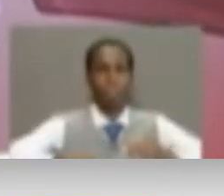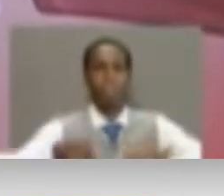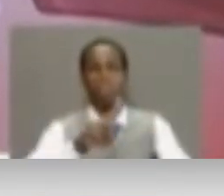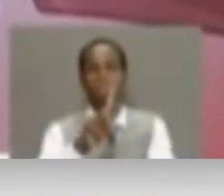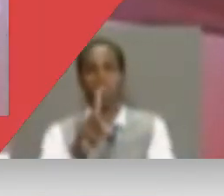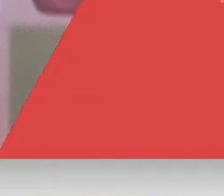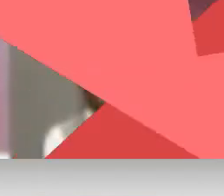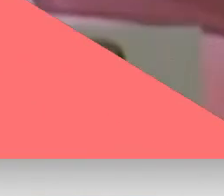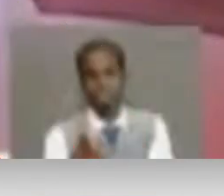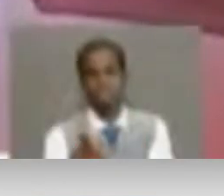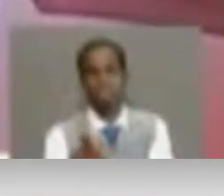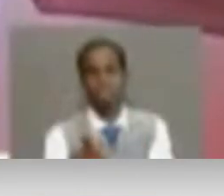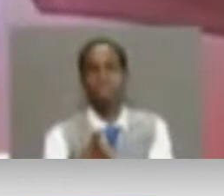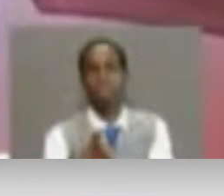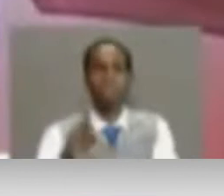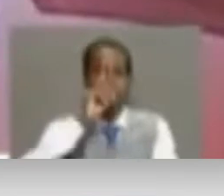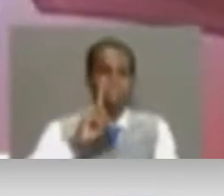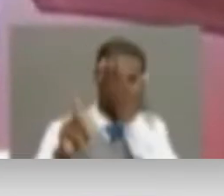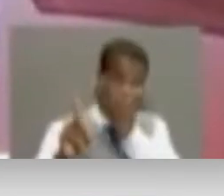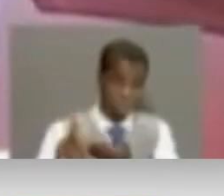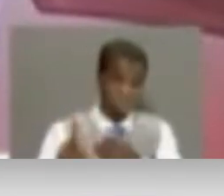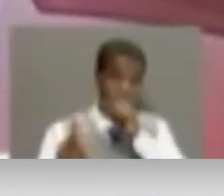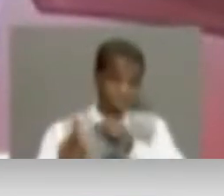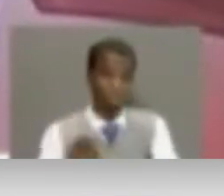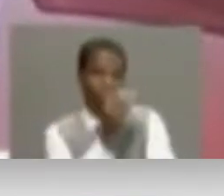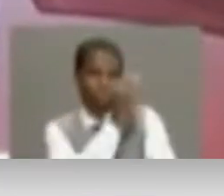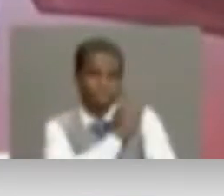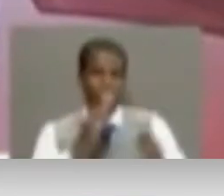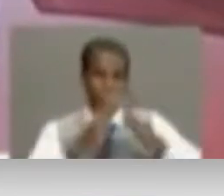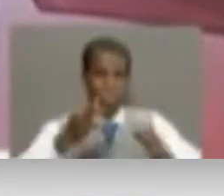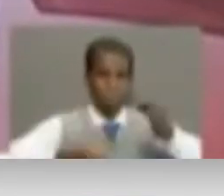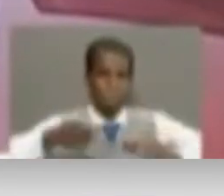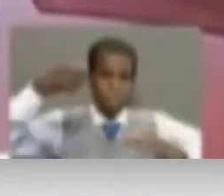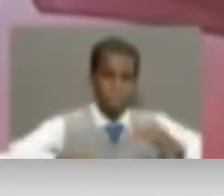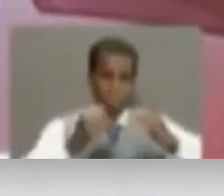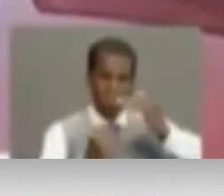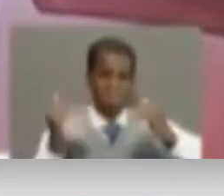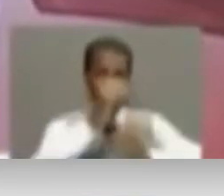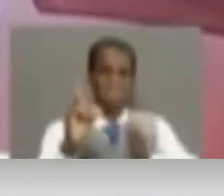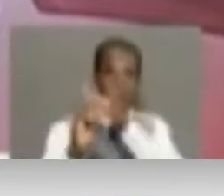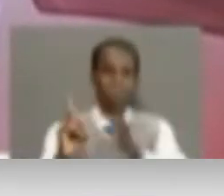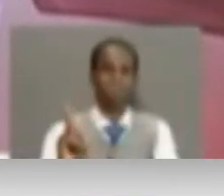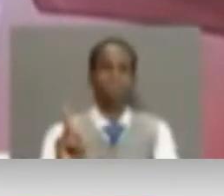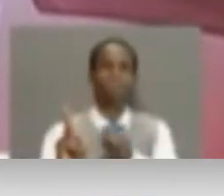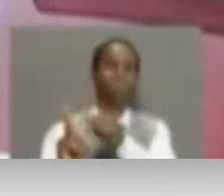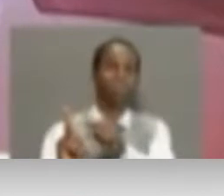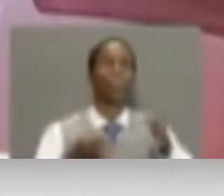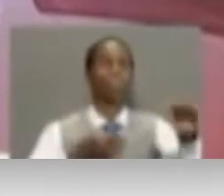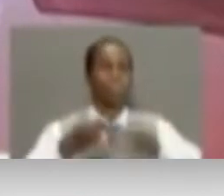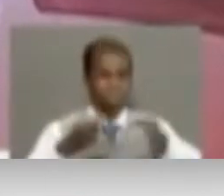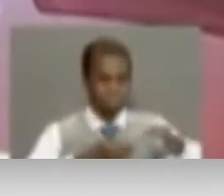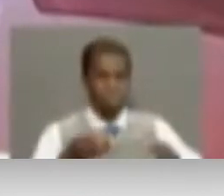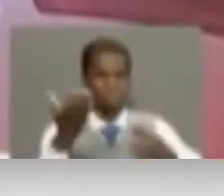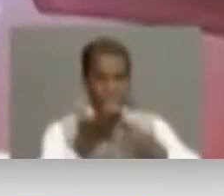discurso da Não, quer dizer, a senhora doutora juíza Josefa Neto faz um voto vencido, ou seja,